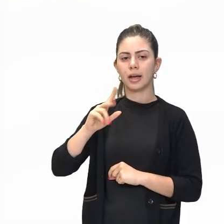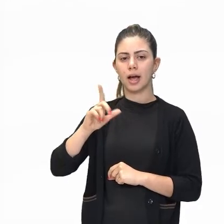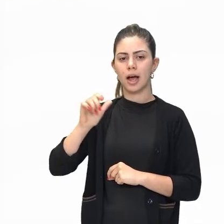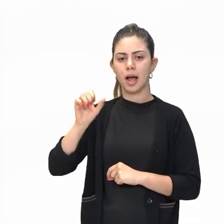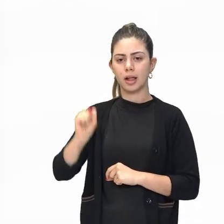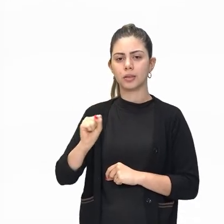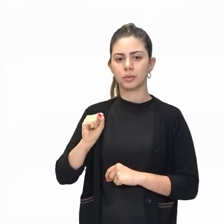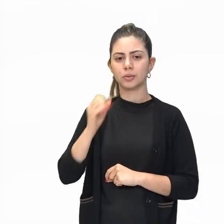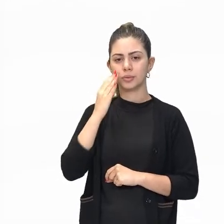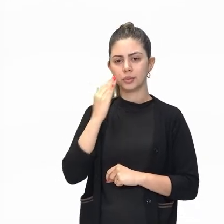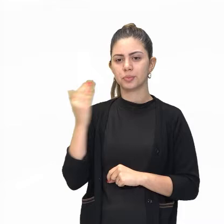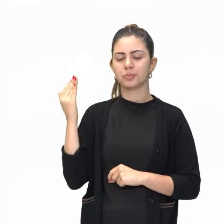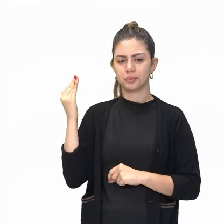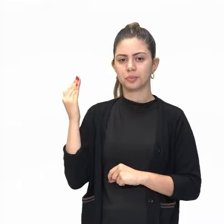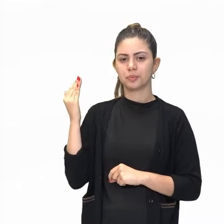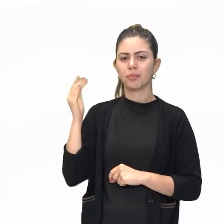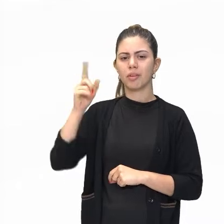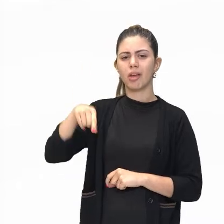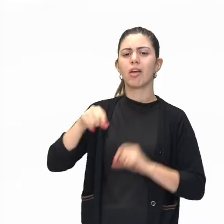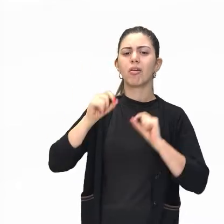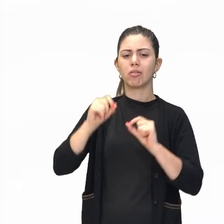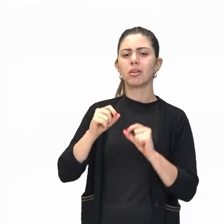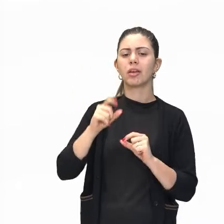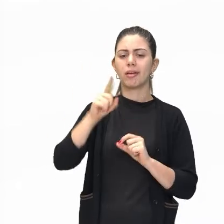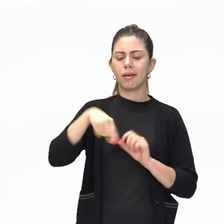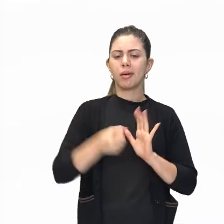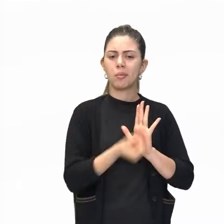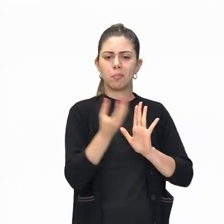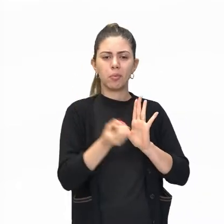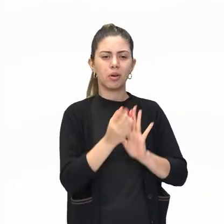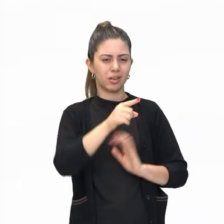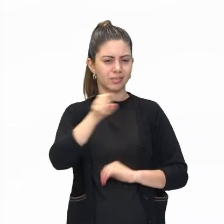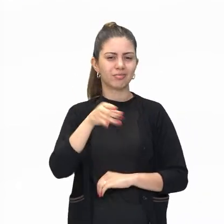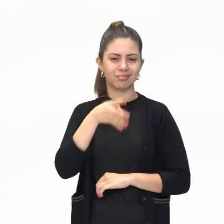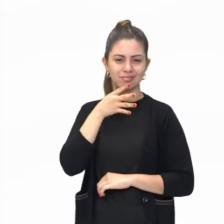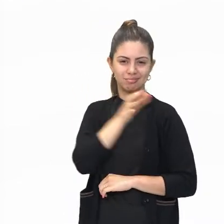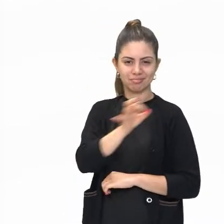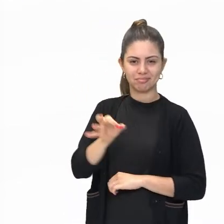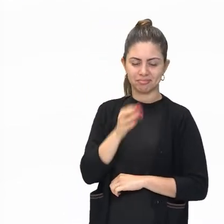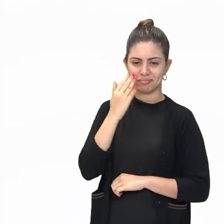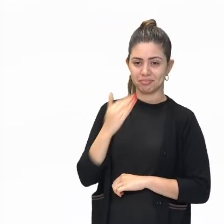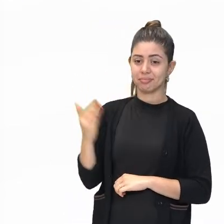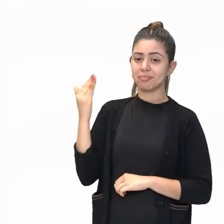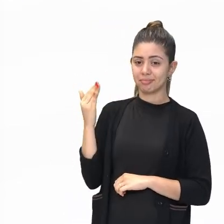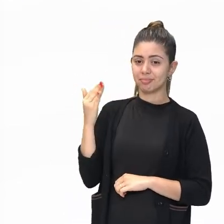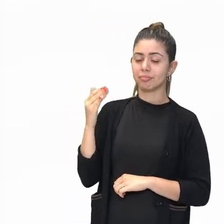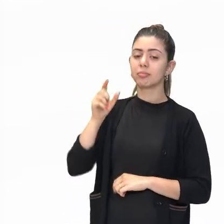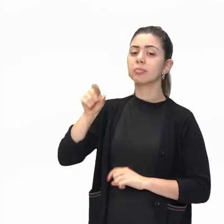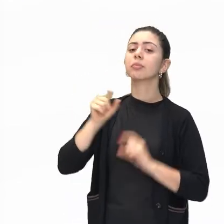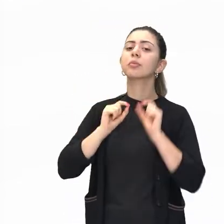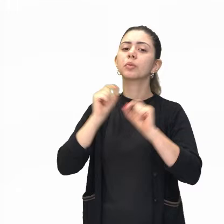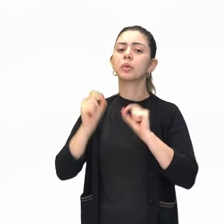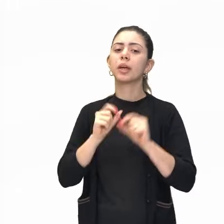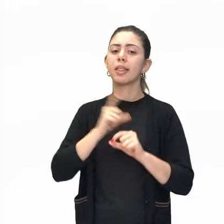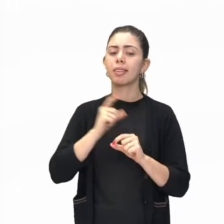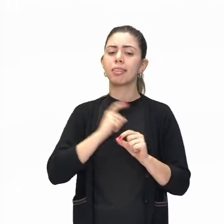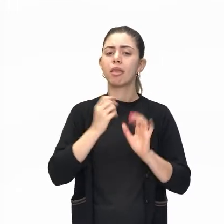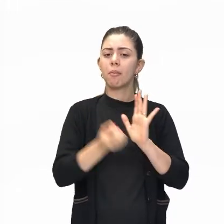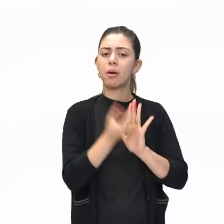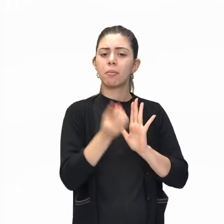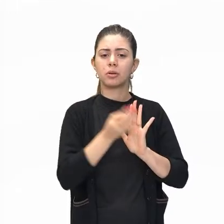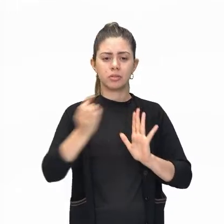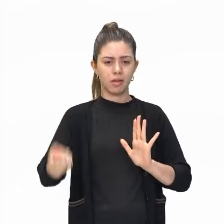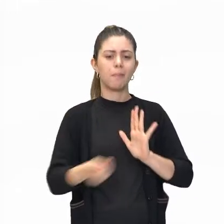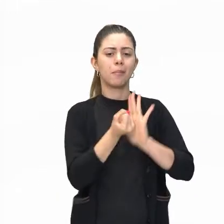só, Carlos Drummond de Andrade é um grande poeta, tenho certeza que vocês conhecem, certo? Ele traz uma poesia marcante